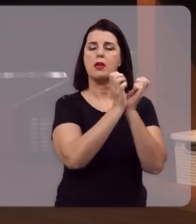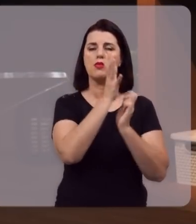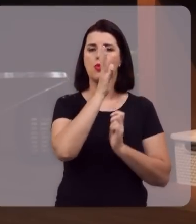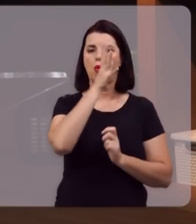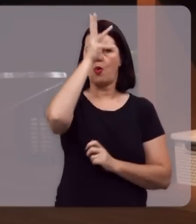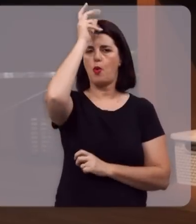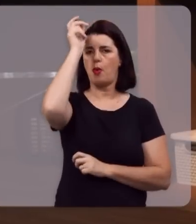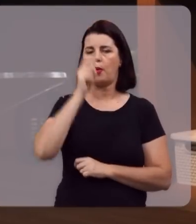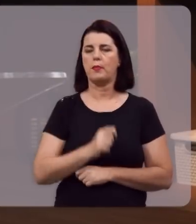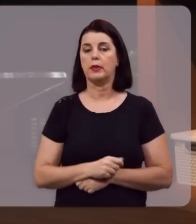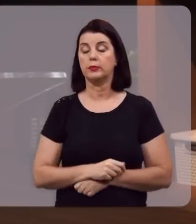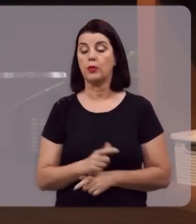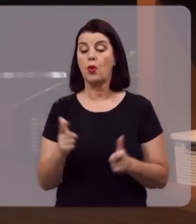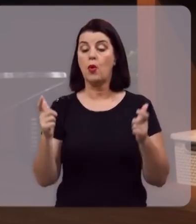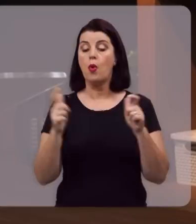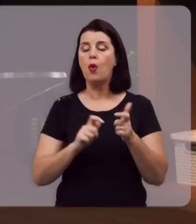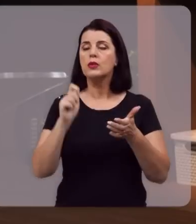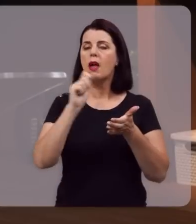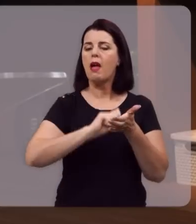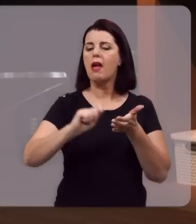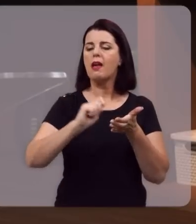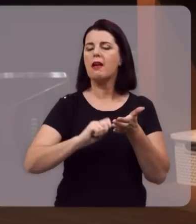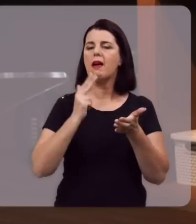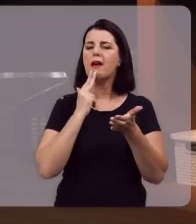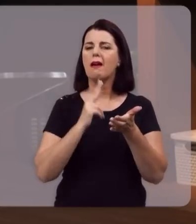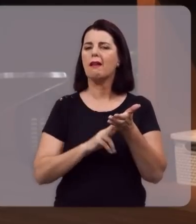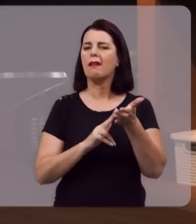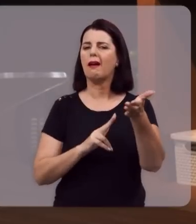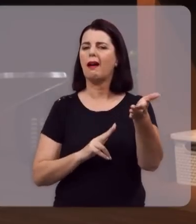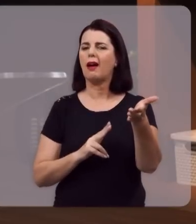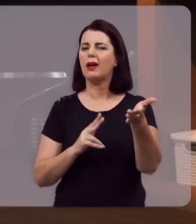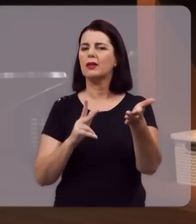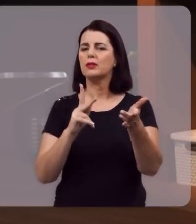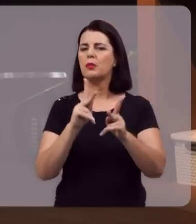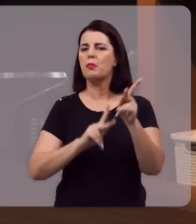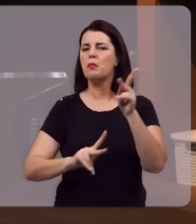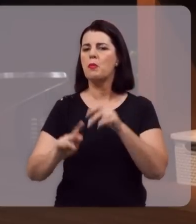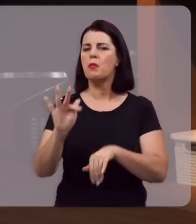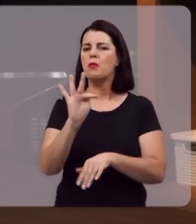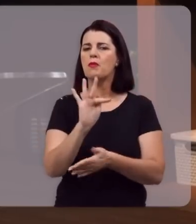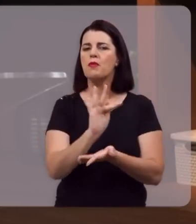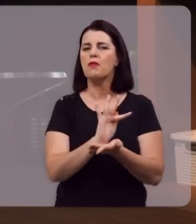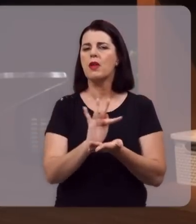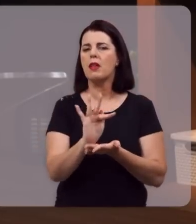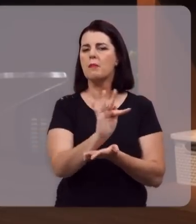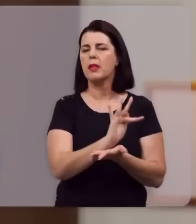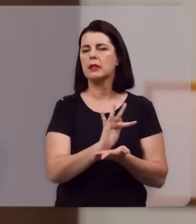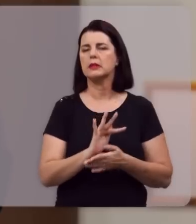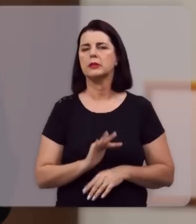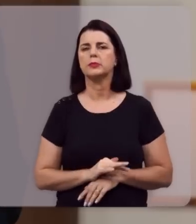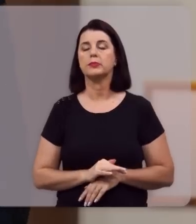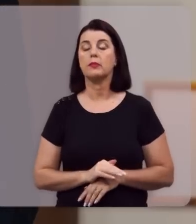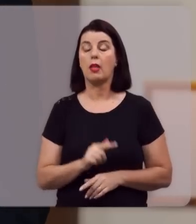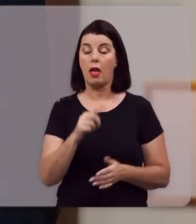em Roma, de onde ele escreve esta carta aos Filipenses.